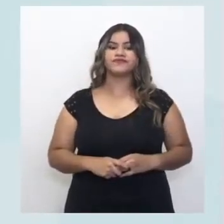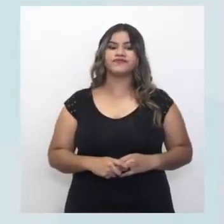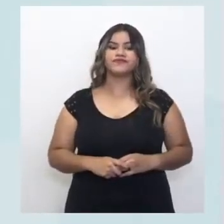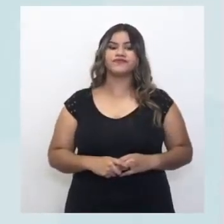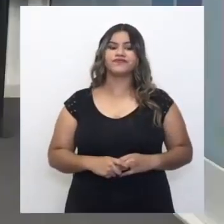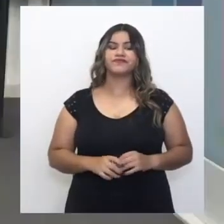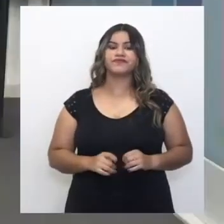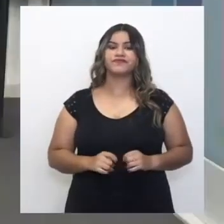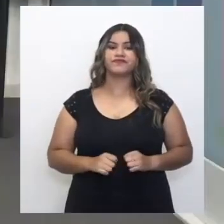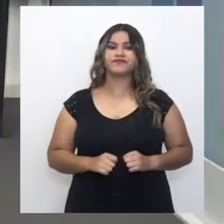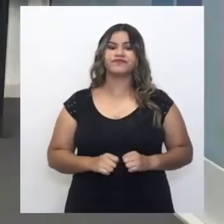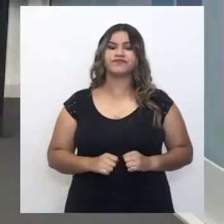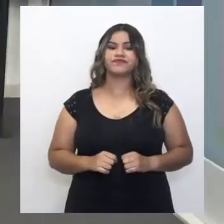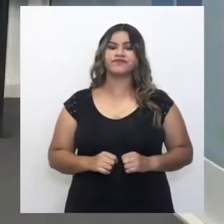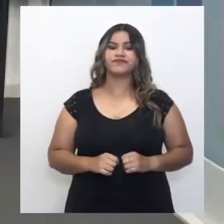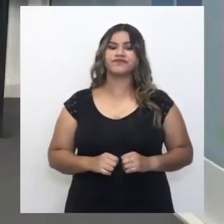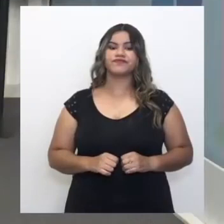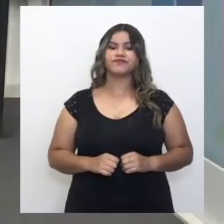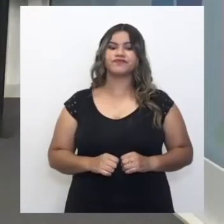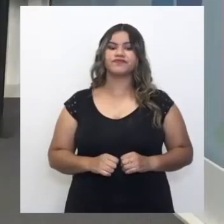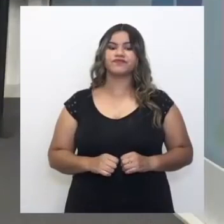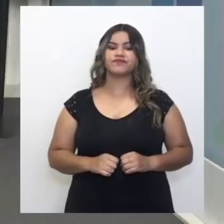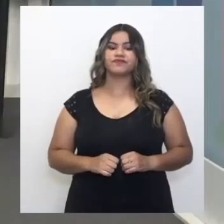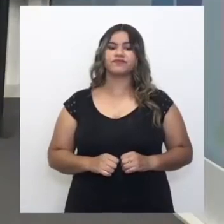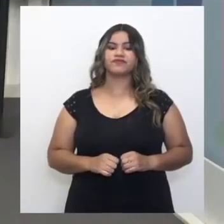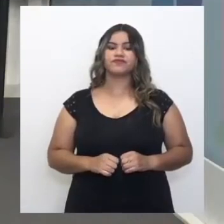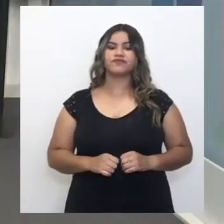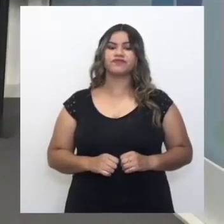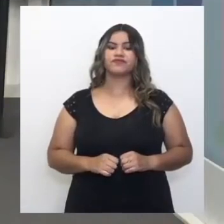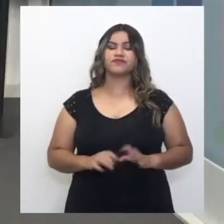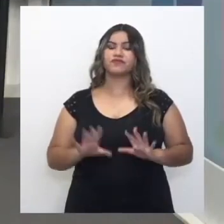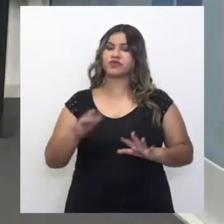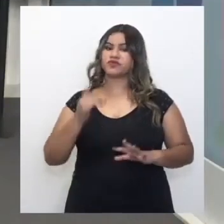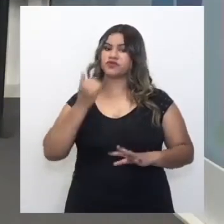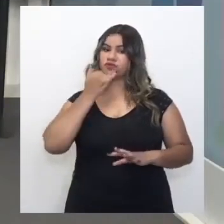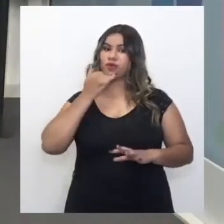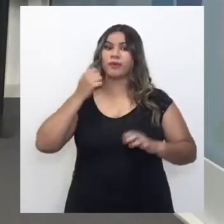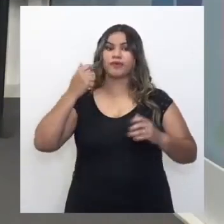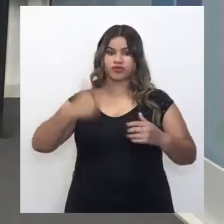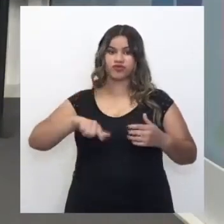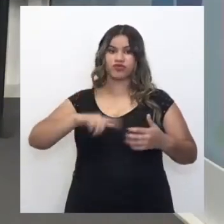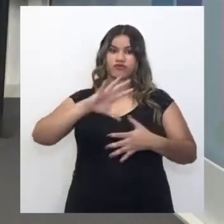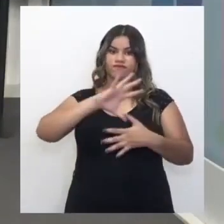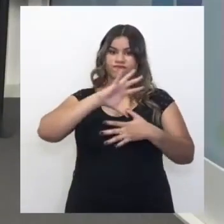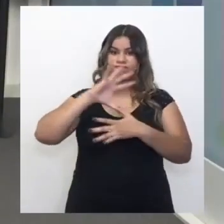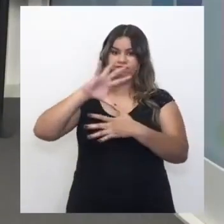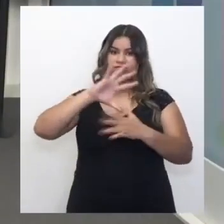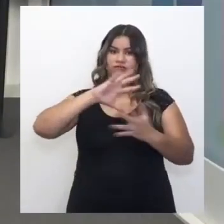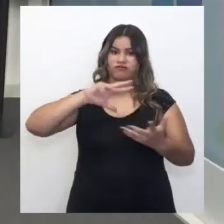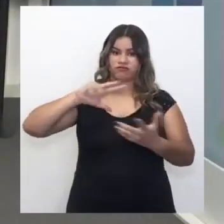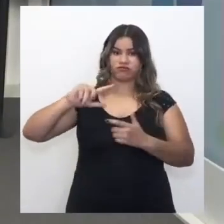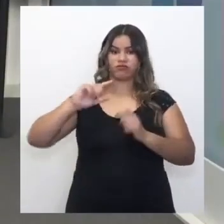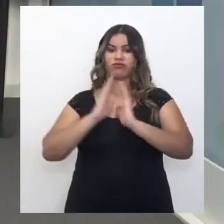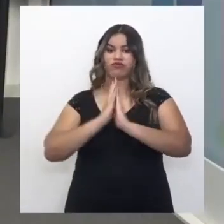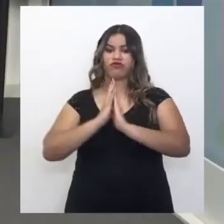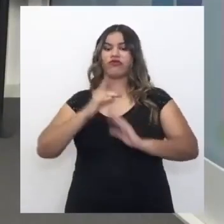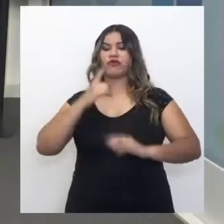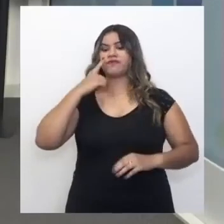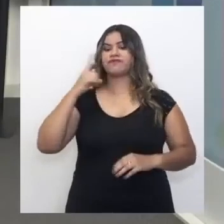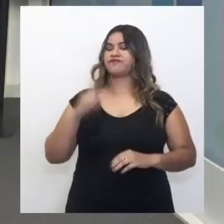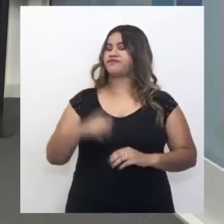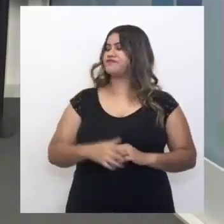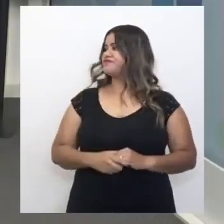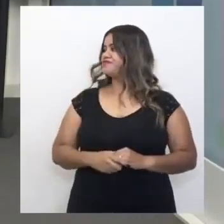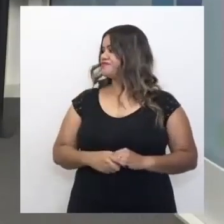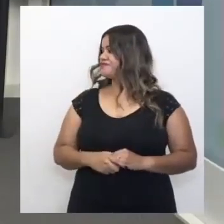No mapa? Põe lá na densidade demográfica do mapa, por gentileza. Aí, tá?